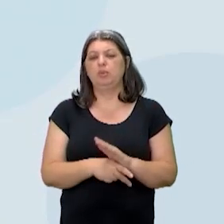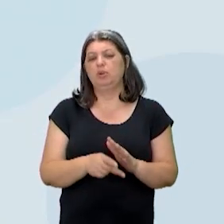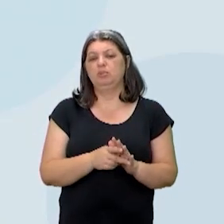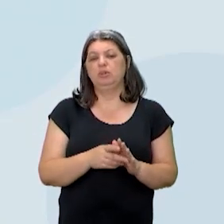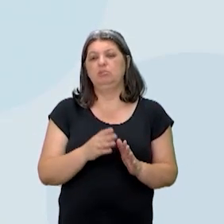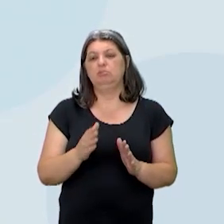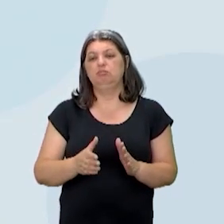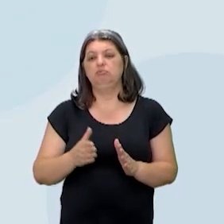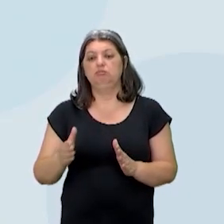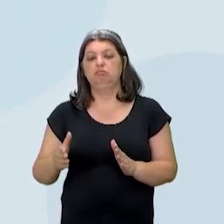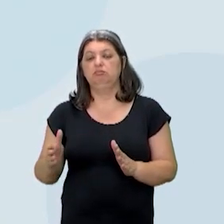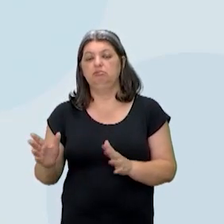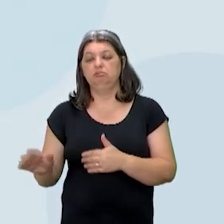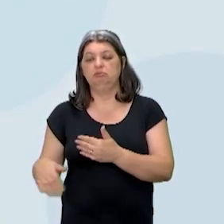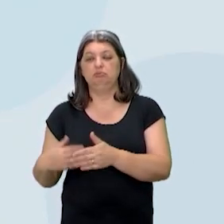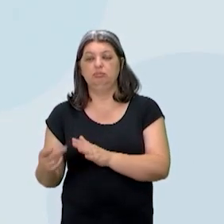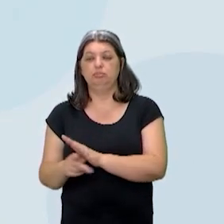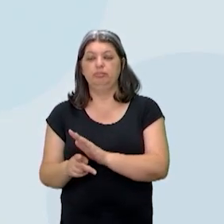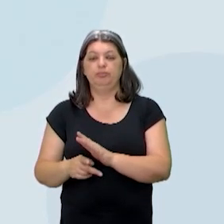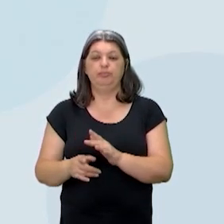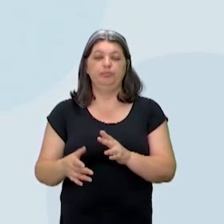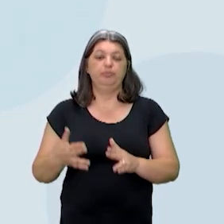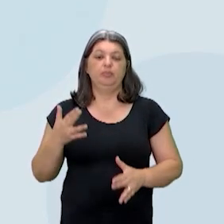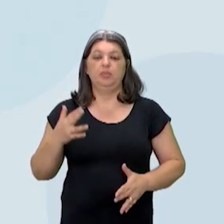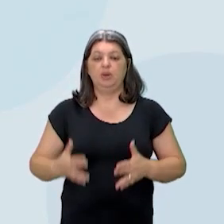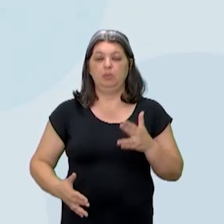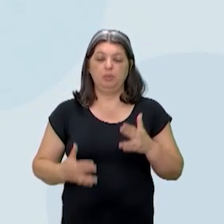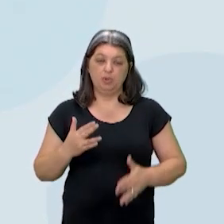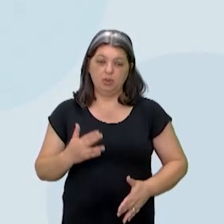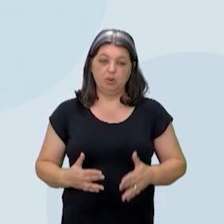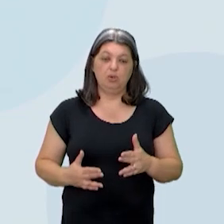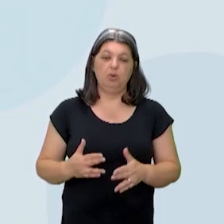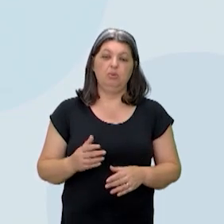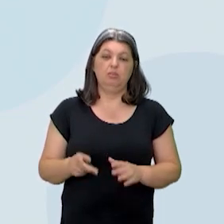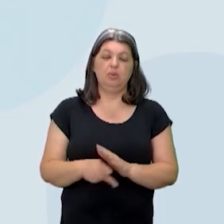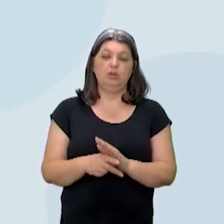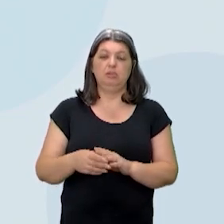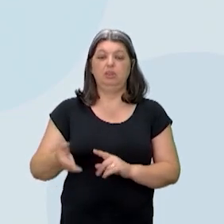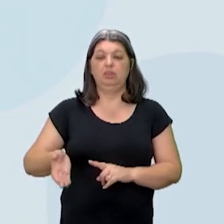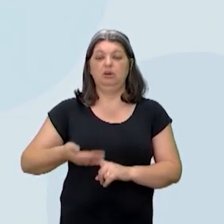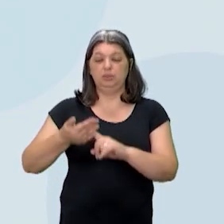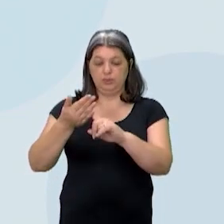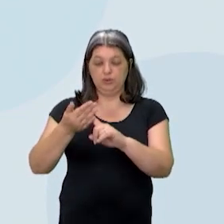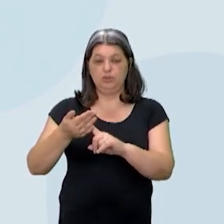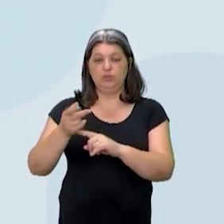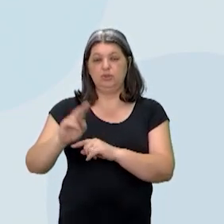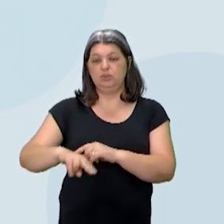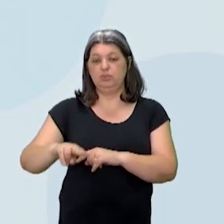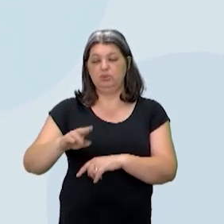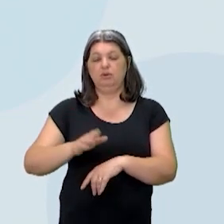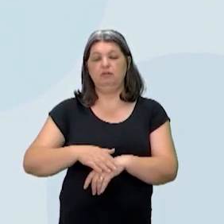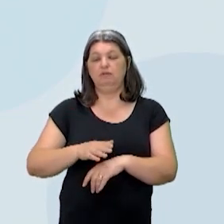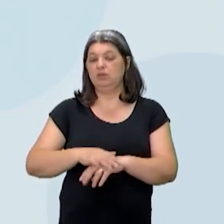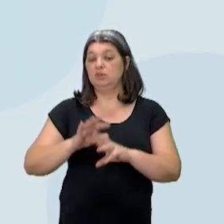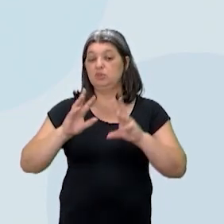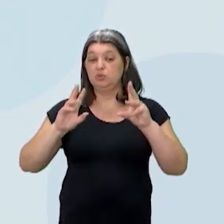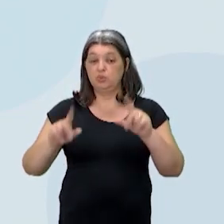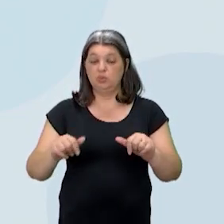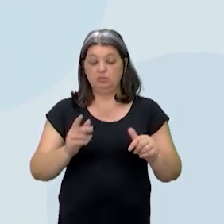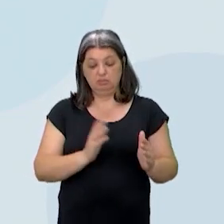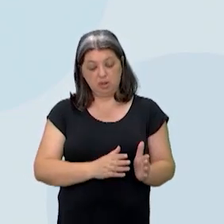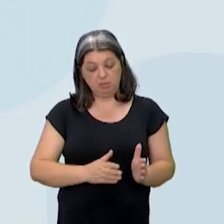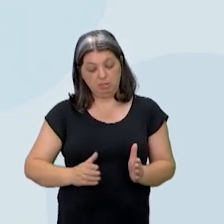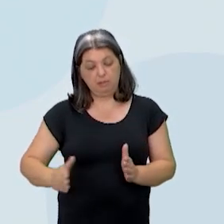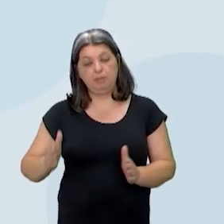automação, os robôs, a microeletrônica, elas já fazem praticamente todos os estágios do